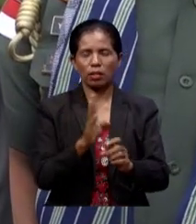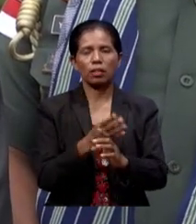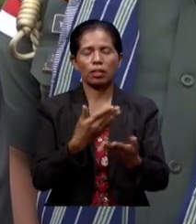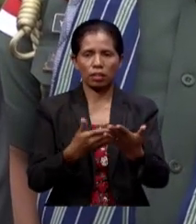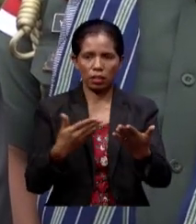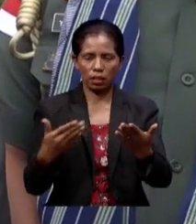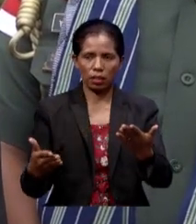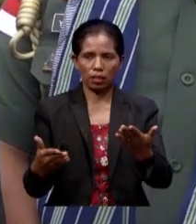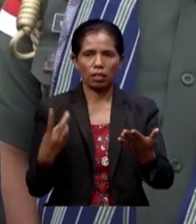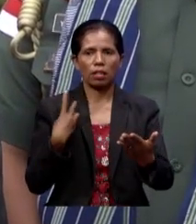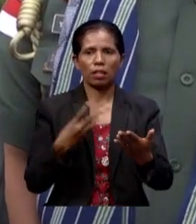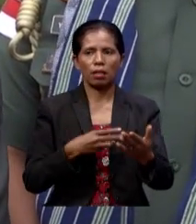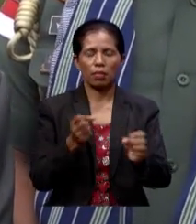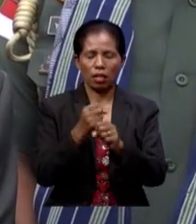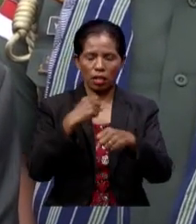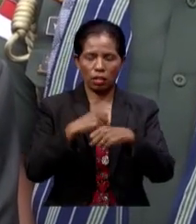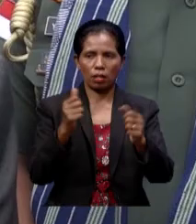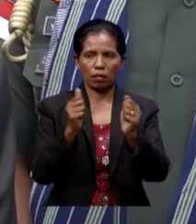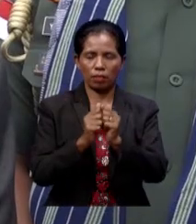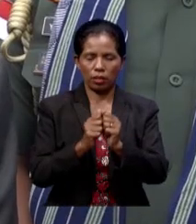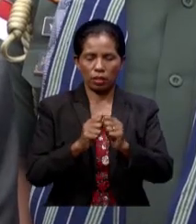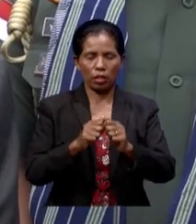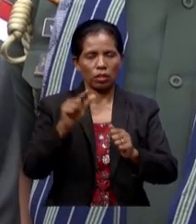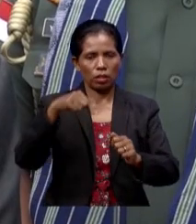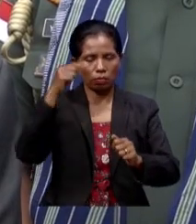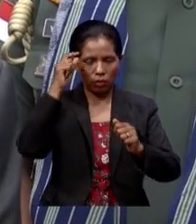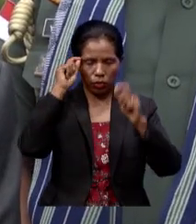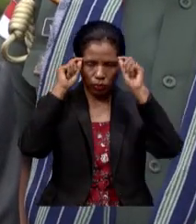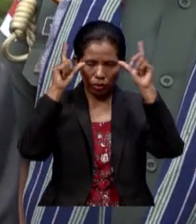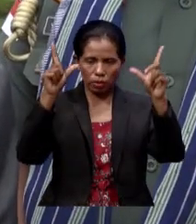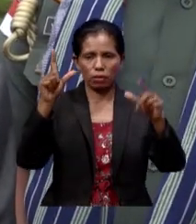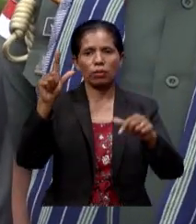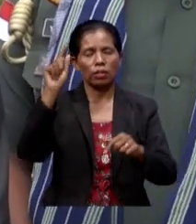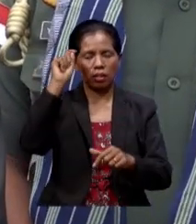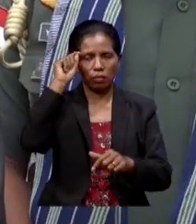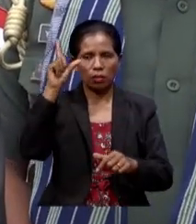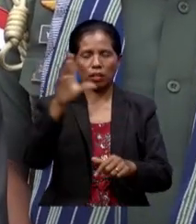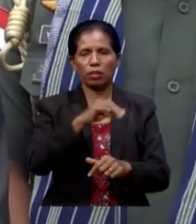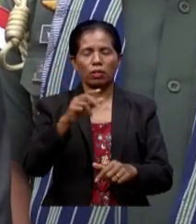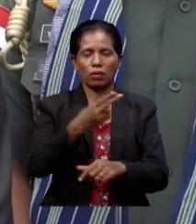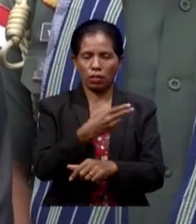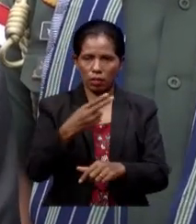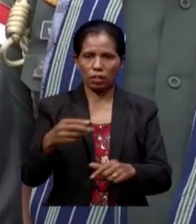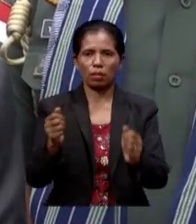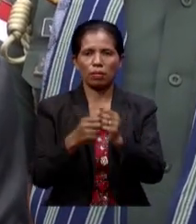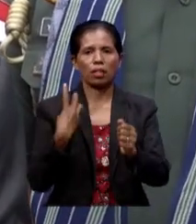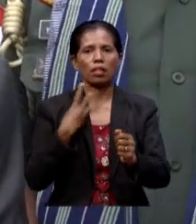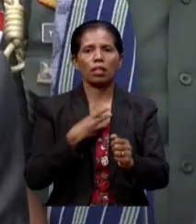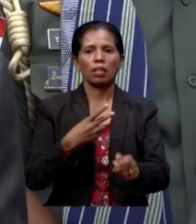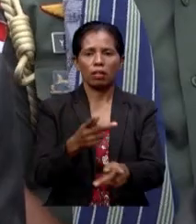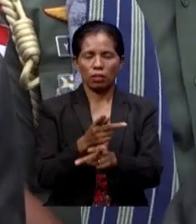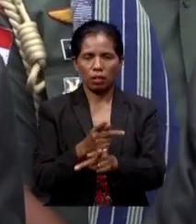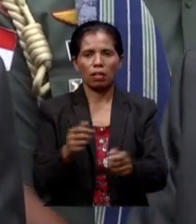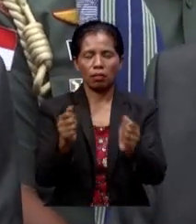yang telah kami rintis berdua pemerintah Indonesia Timor-Leste dengan baik. Kita jaga dengan baik bersama semuanya. Kita